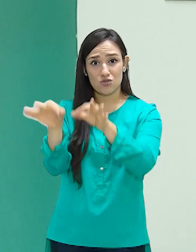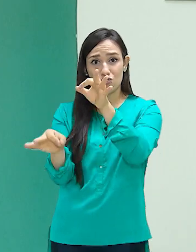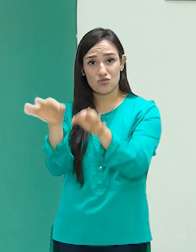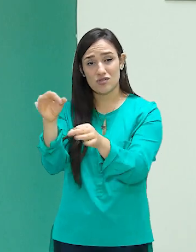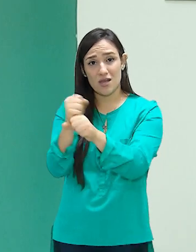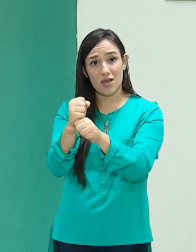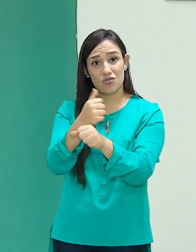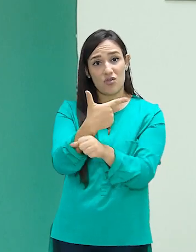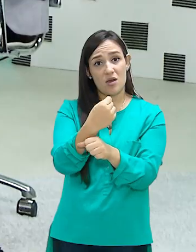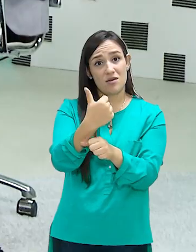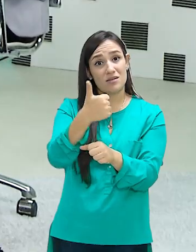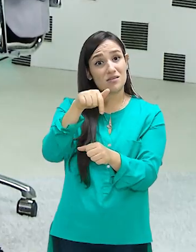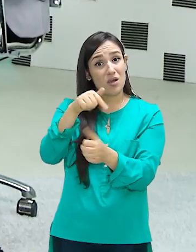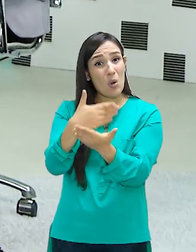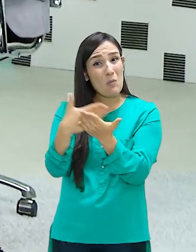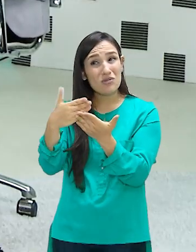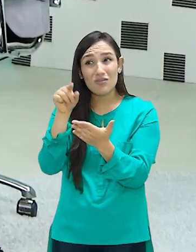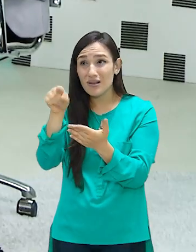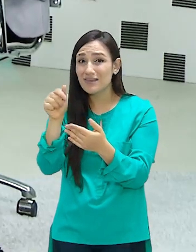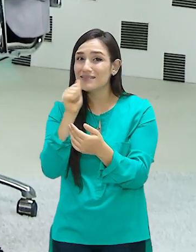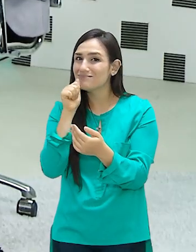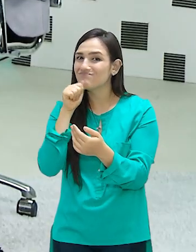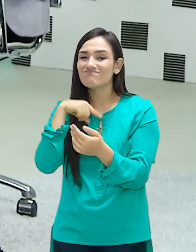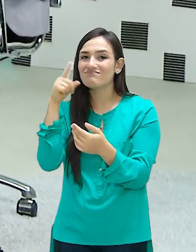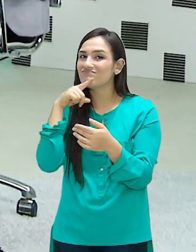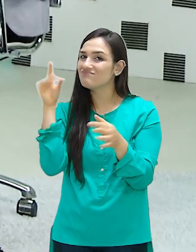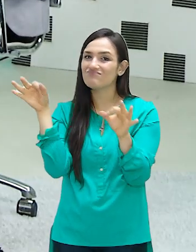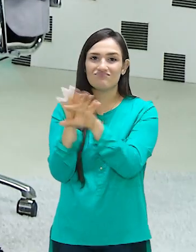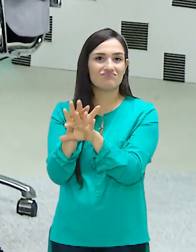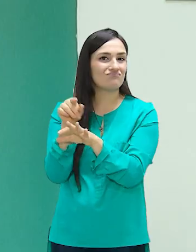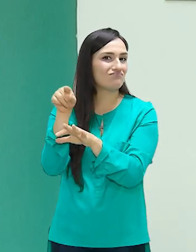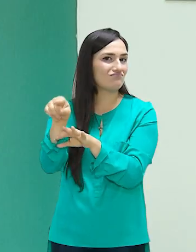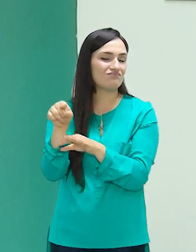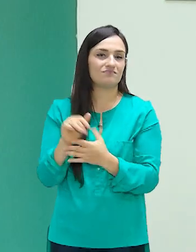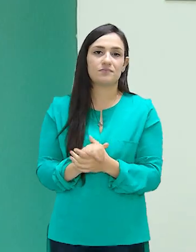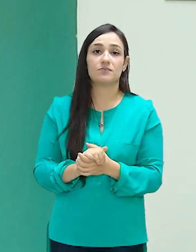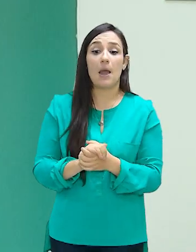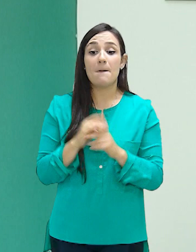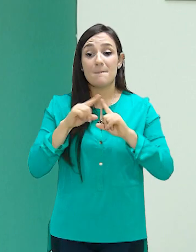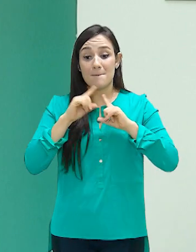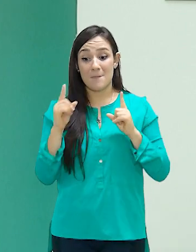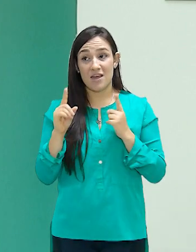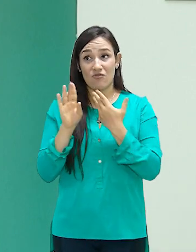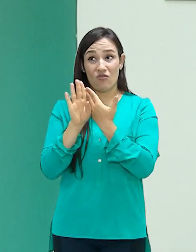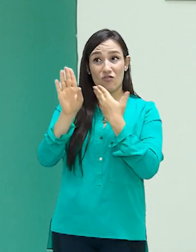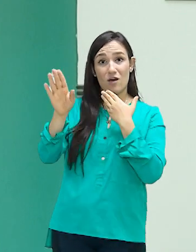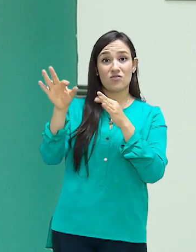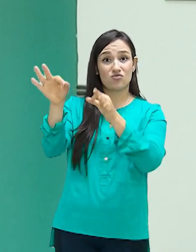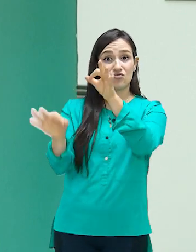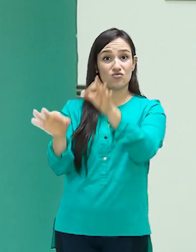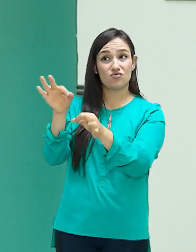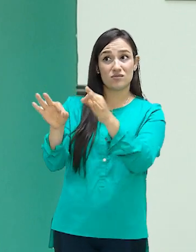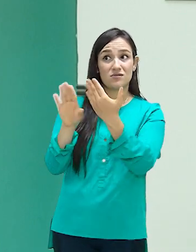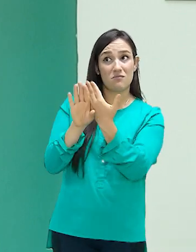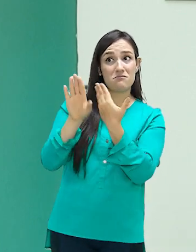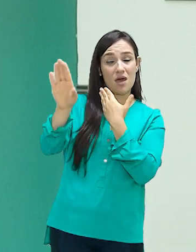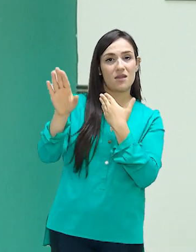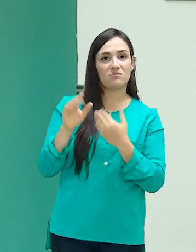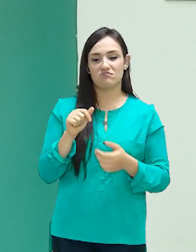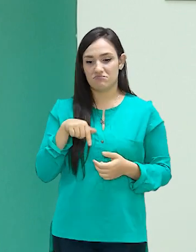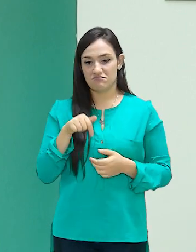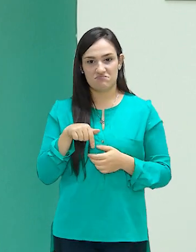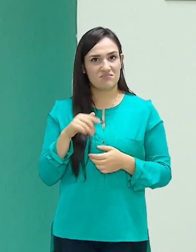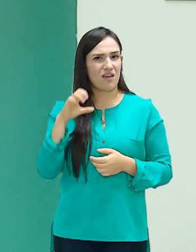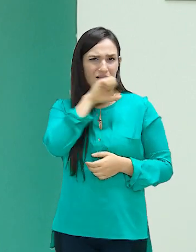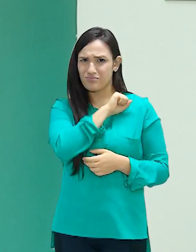via judicial, que ainda está enrolando até hoje. Está enrolando até hoje. E o extrajudicial, ele é